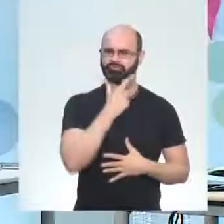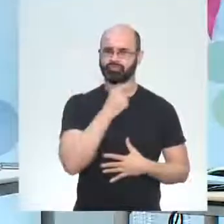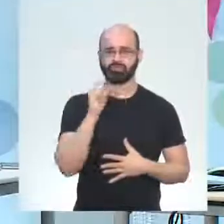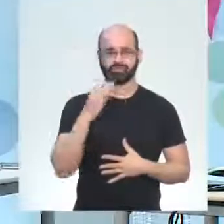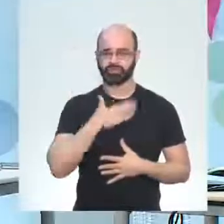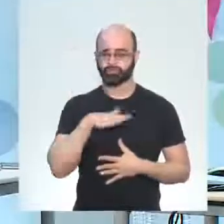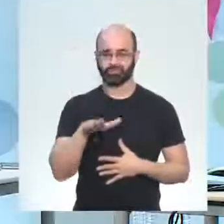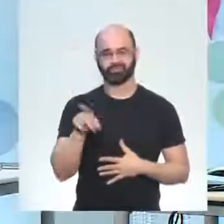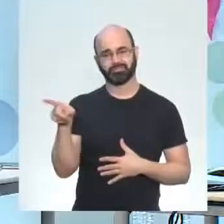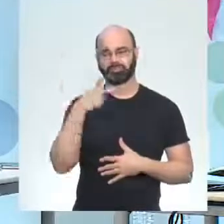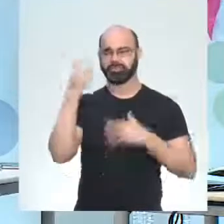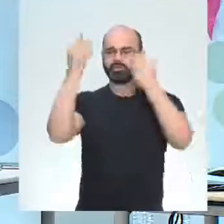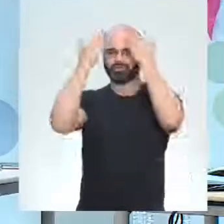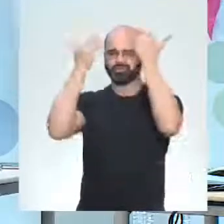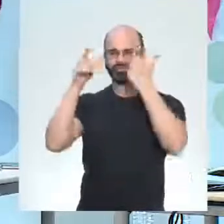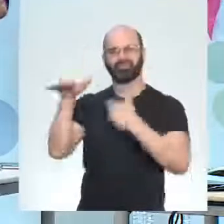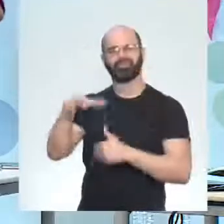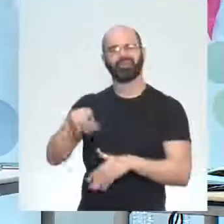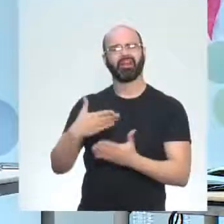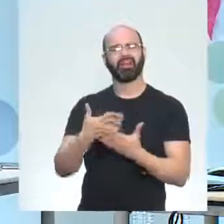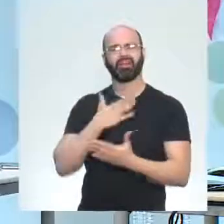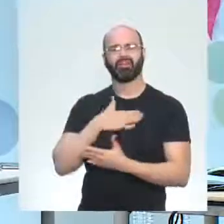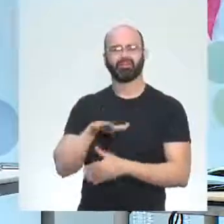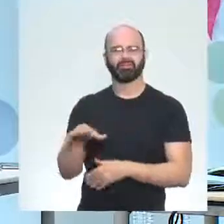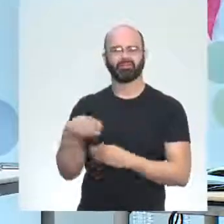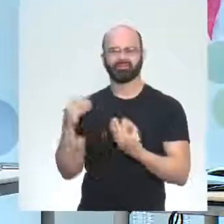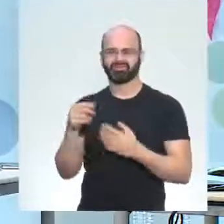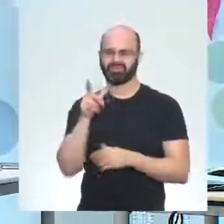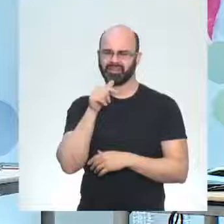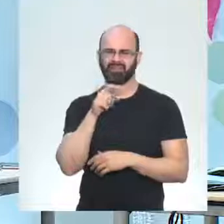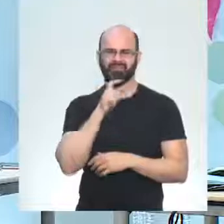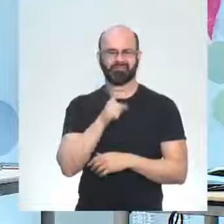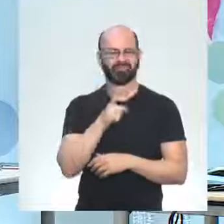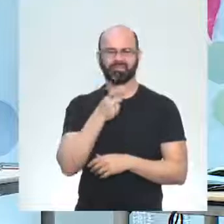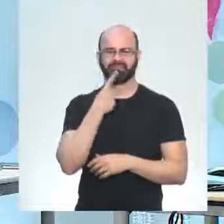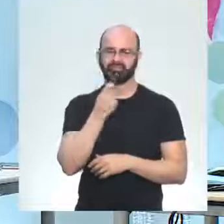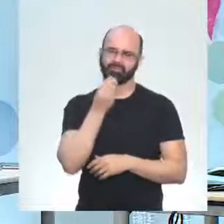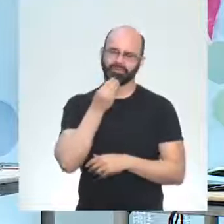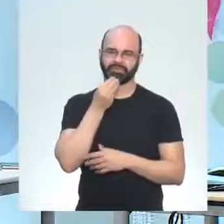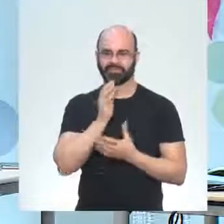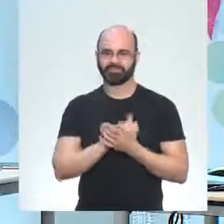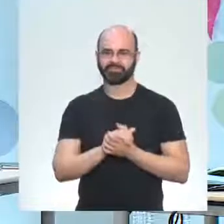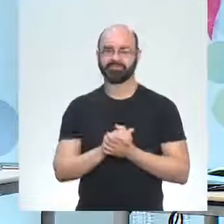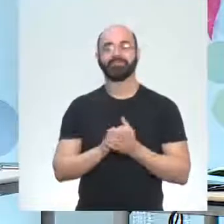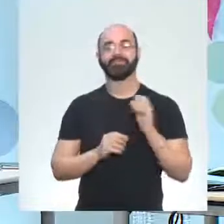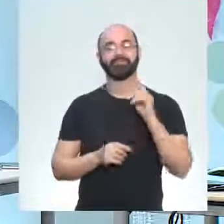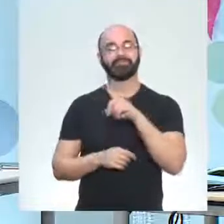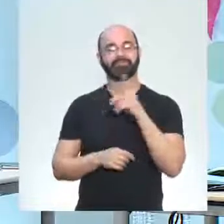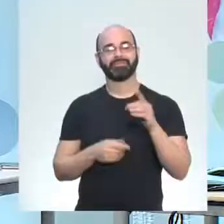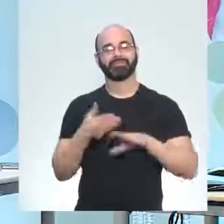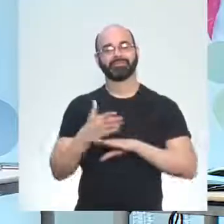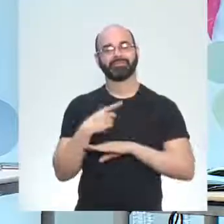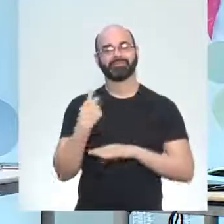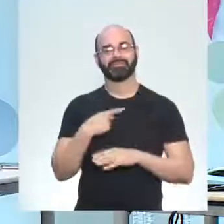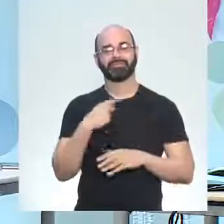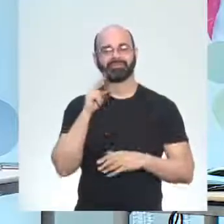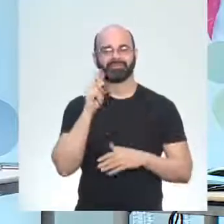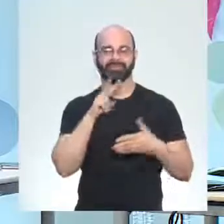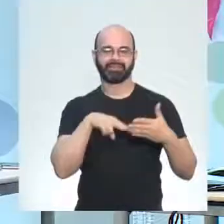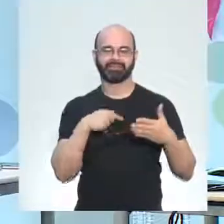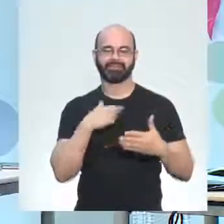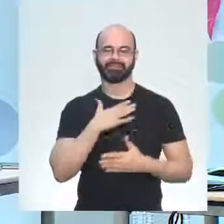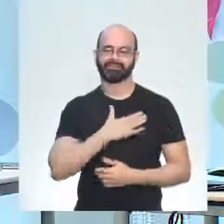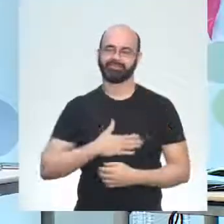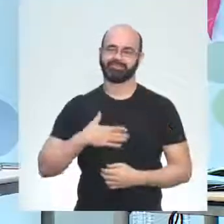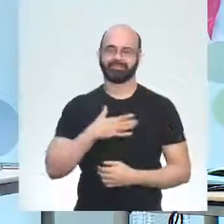fala lá, Jonas, não gostei muito dessa aula, em vez de água verde, podia ser vermelho, tá bom? Mas manda lá que vai ser um prazer atender você. Um